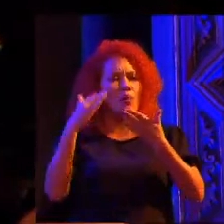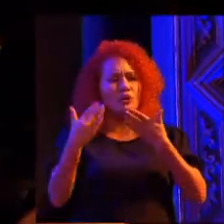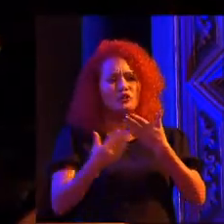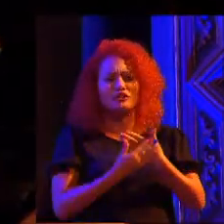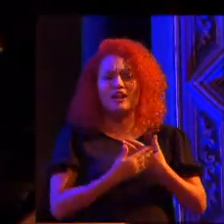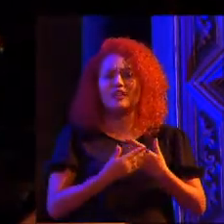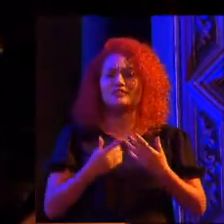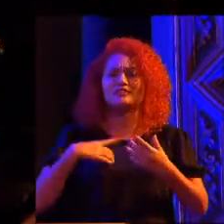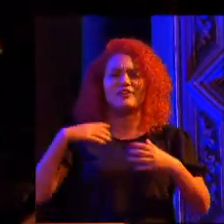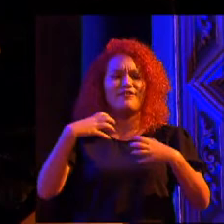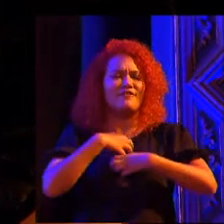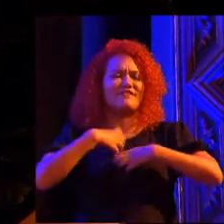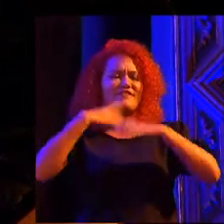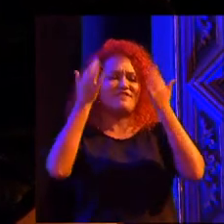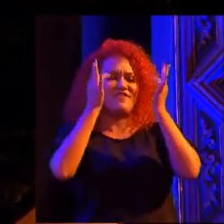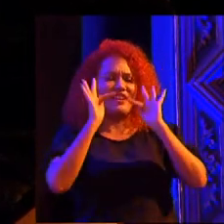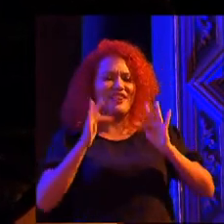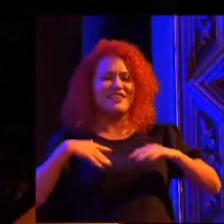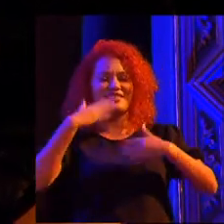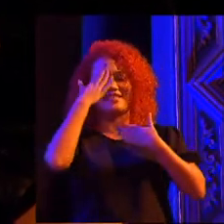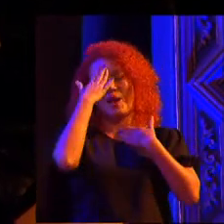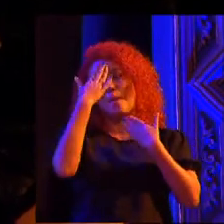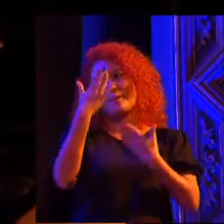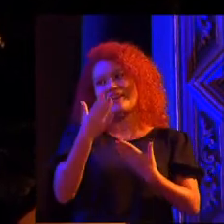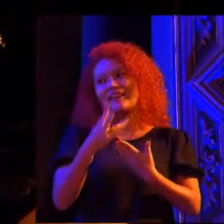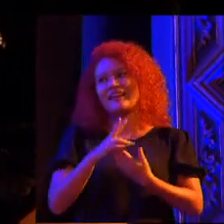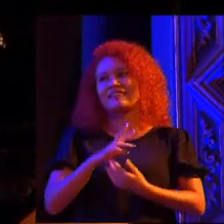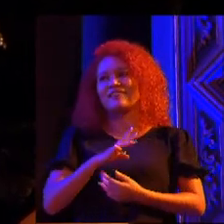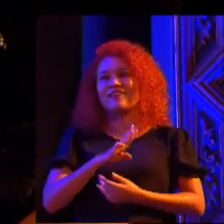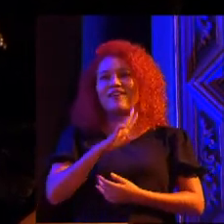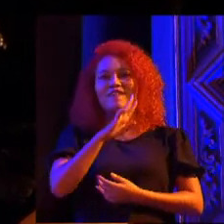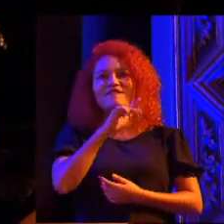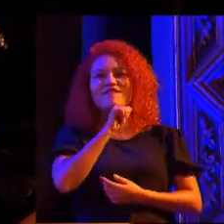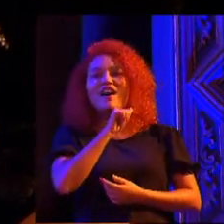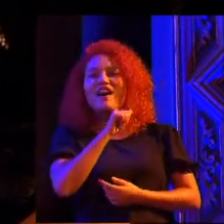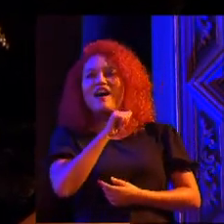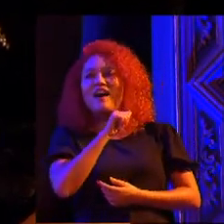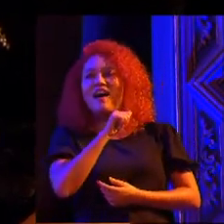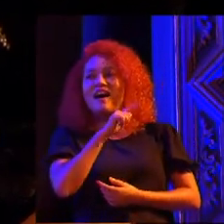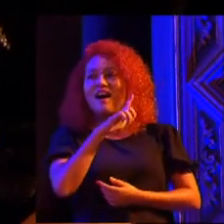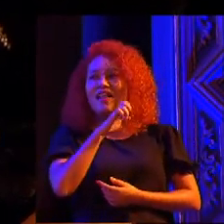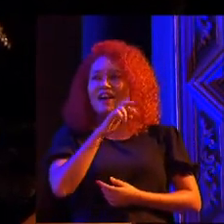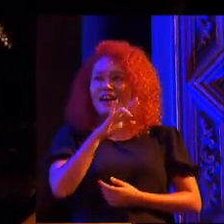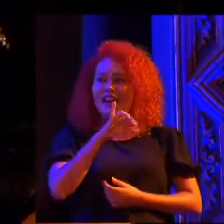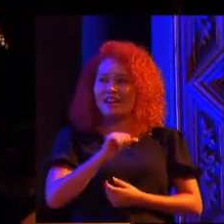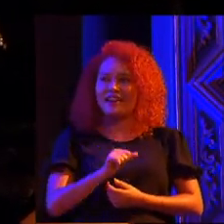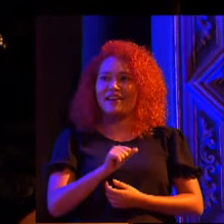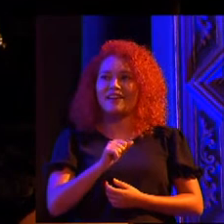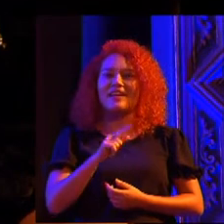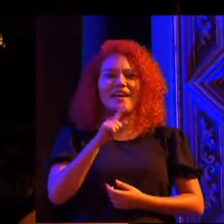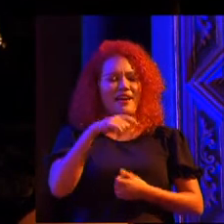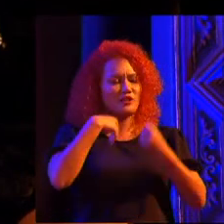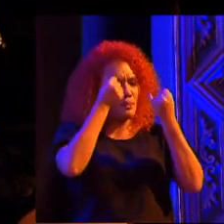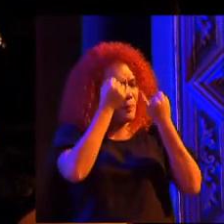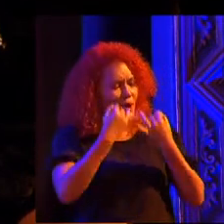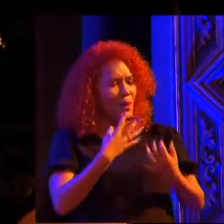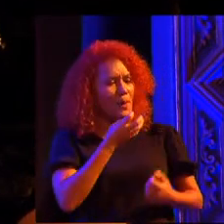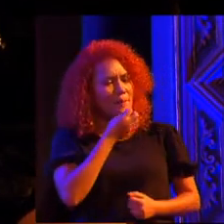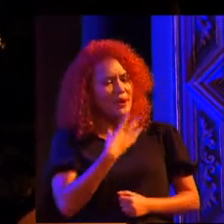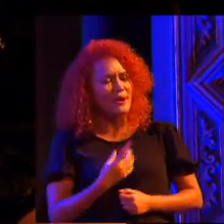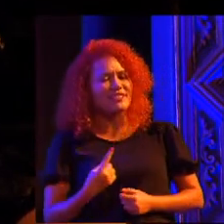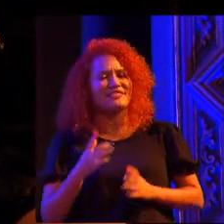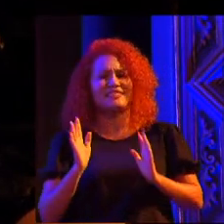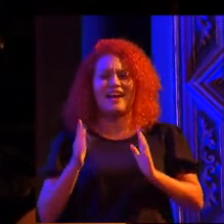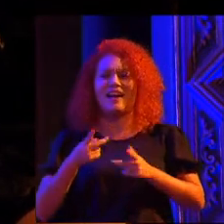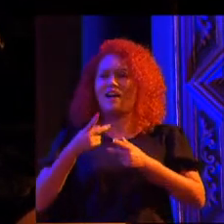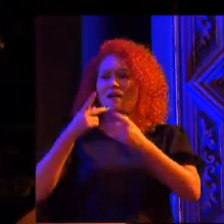muito obrigado. E a nossa Valéria, ela pôde falar muito bem da aparelhagem. Não precisa nem falar porque ela falou